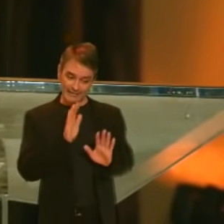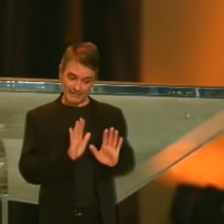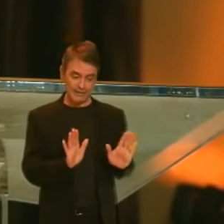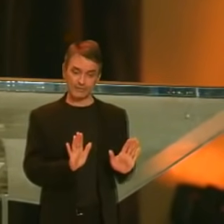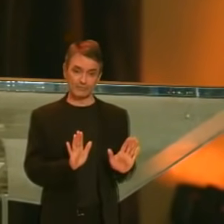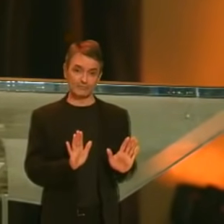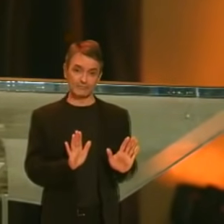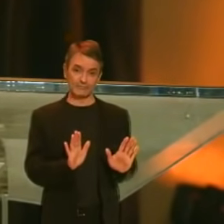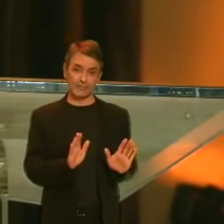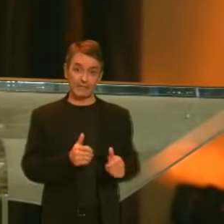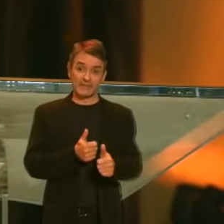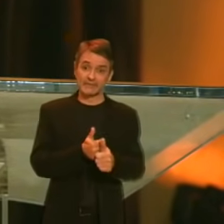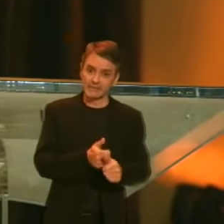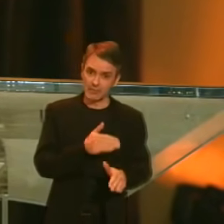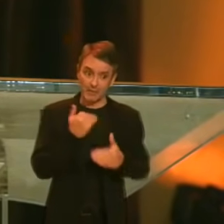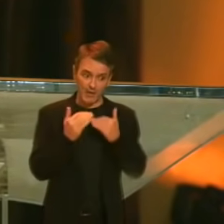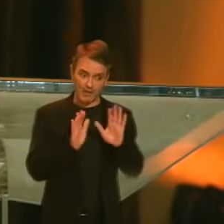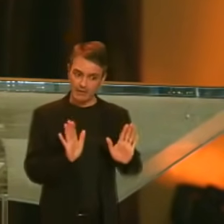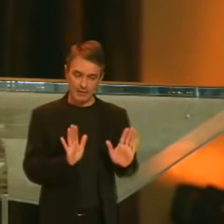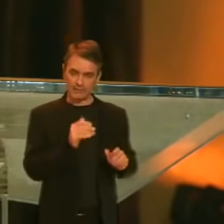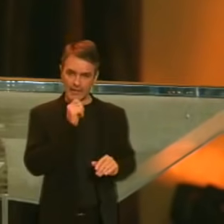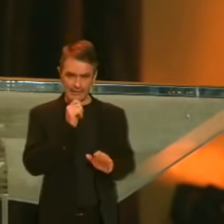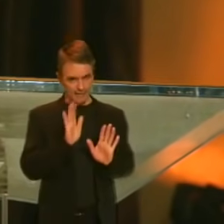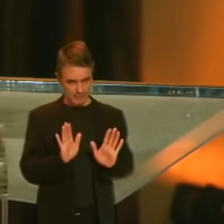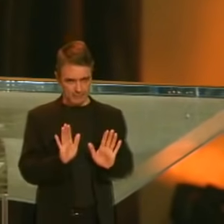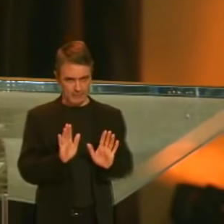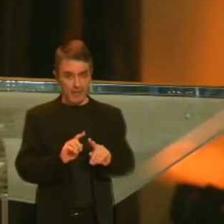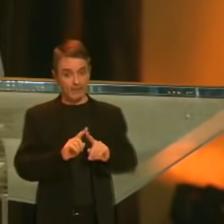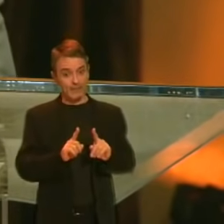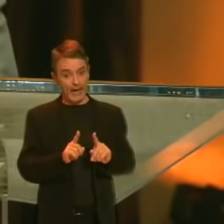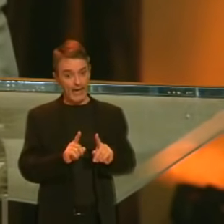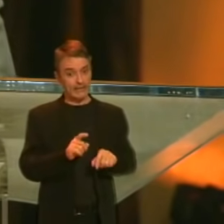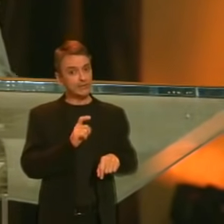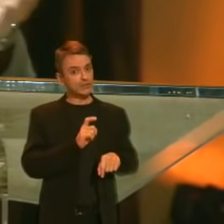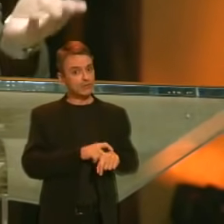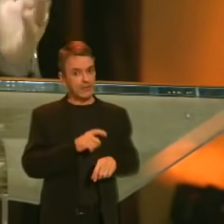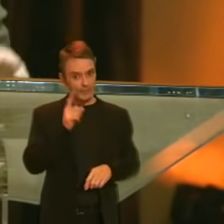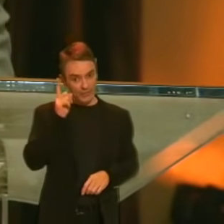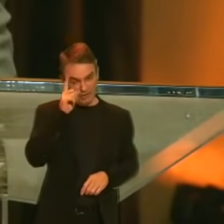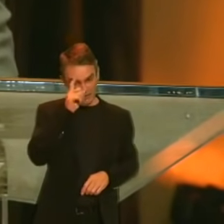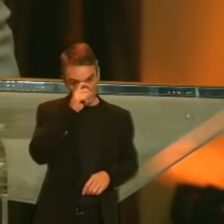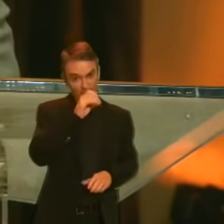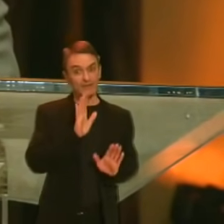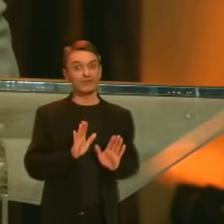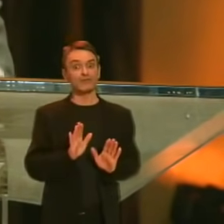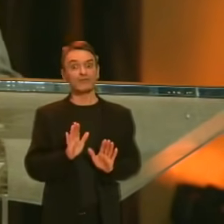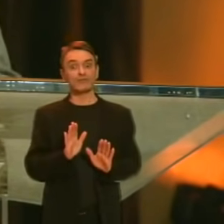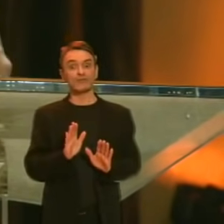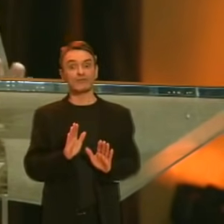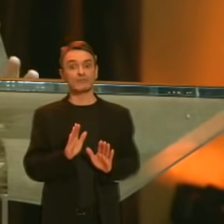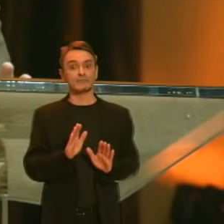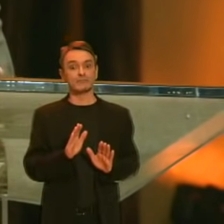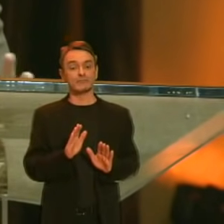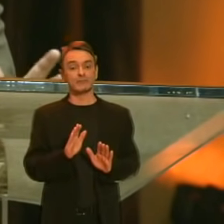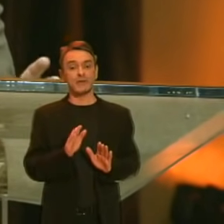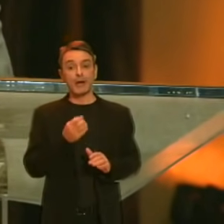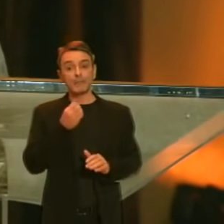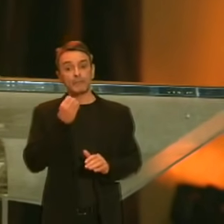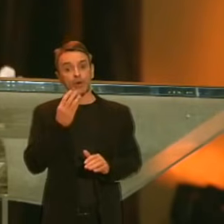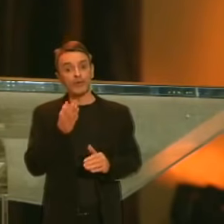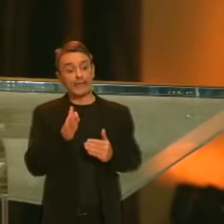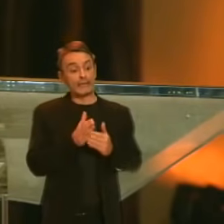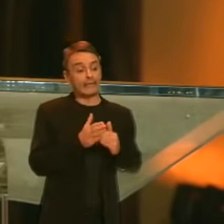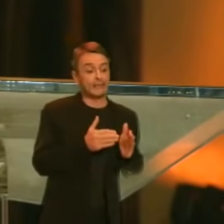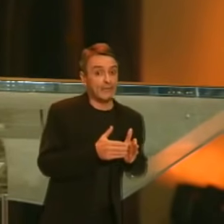morte, mas vai ser um tempo difícil, e graças a Deus, porque ele está limitado. Aqui fala que isso vai durar